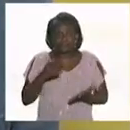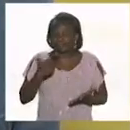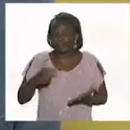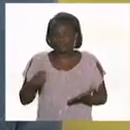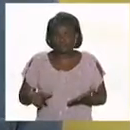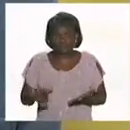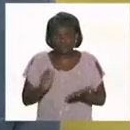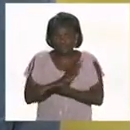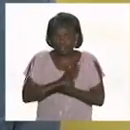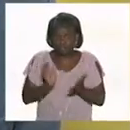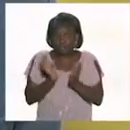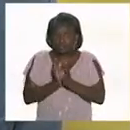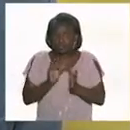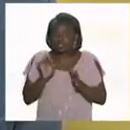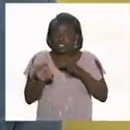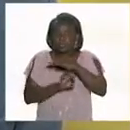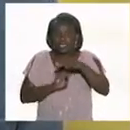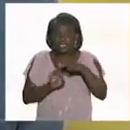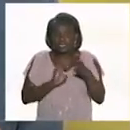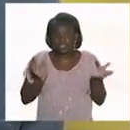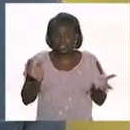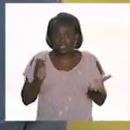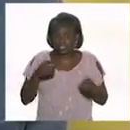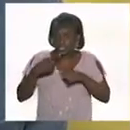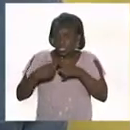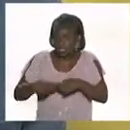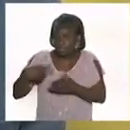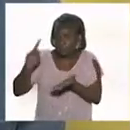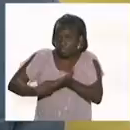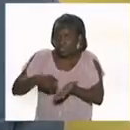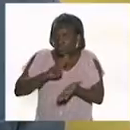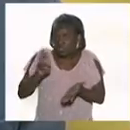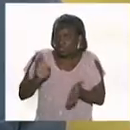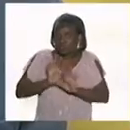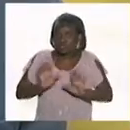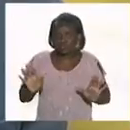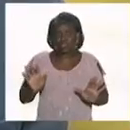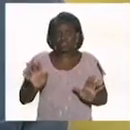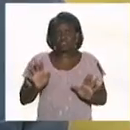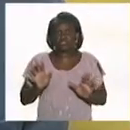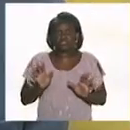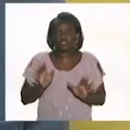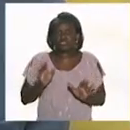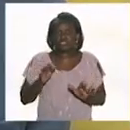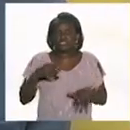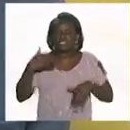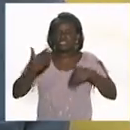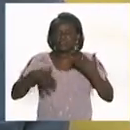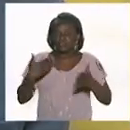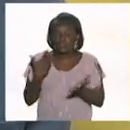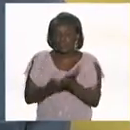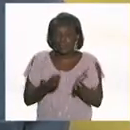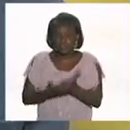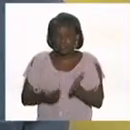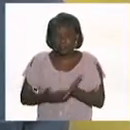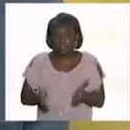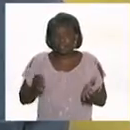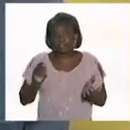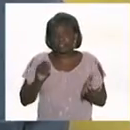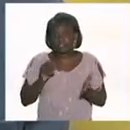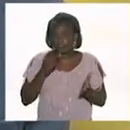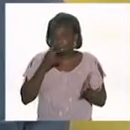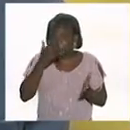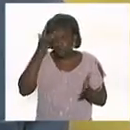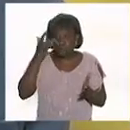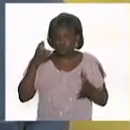não. Tem clubes, são clubes hoje empresariais, feitos de jogada, que batizam determinado, e aí isso vai perdendo um pouco